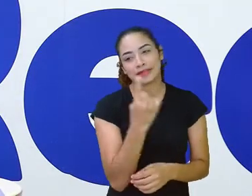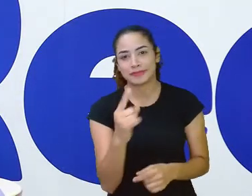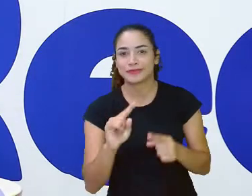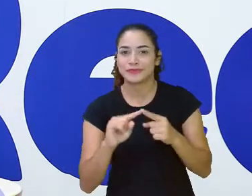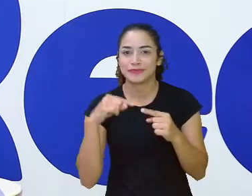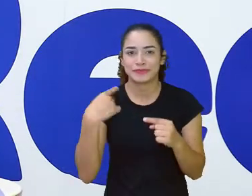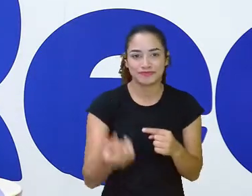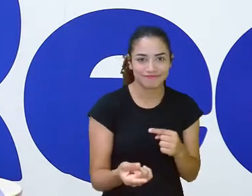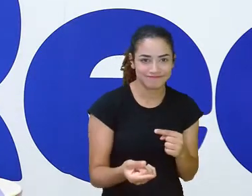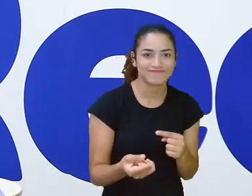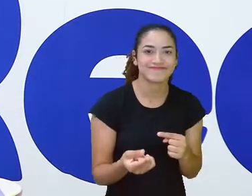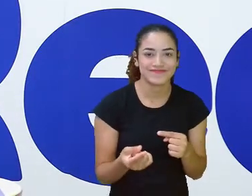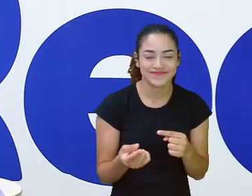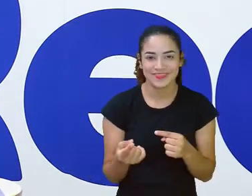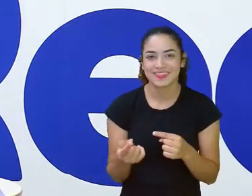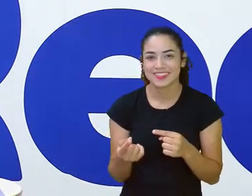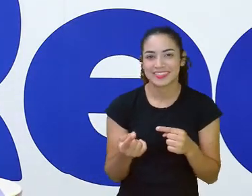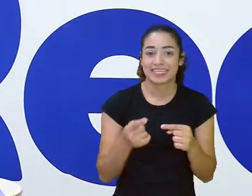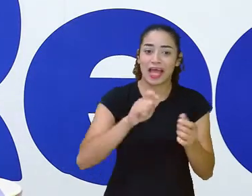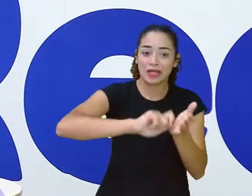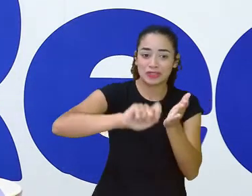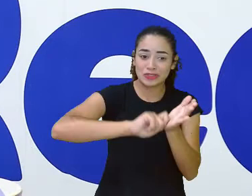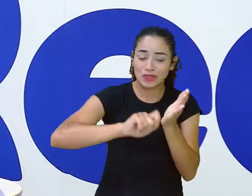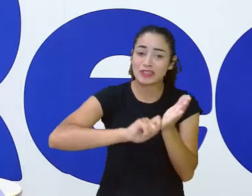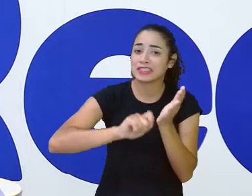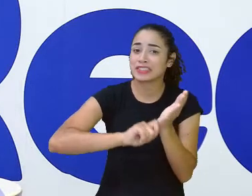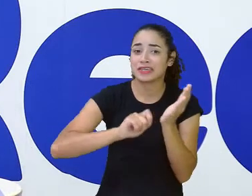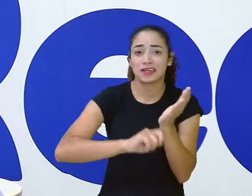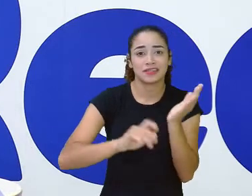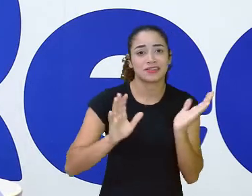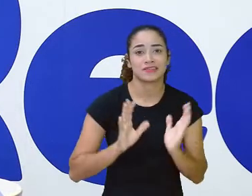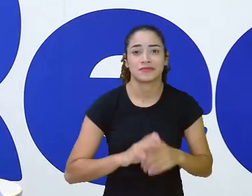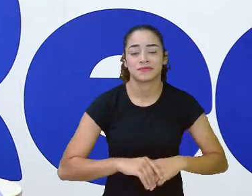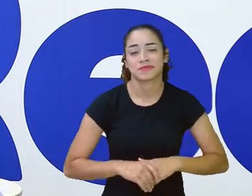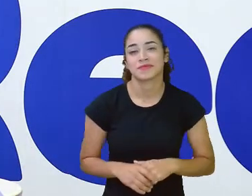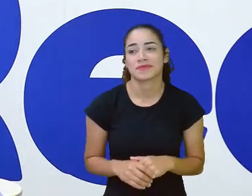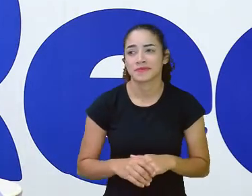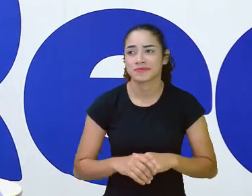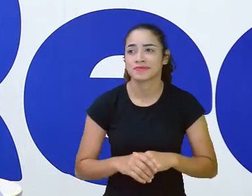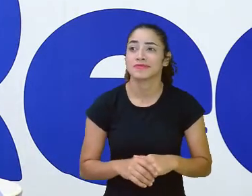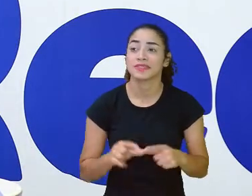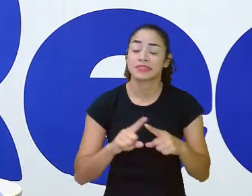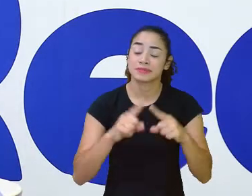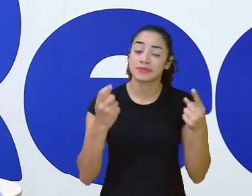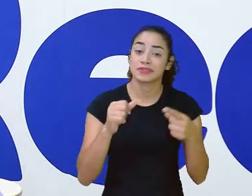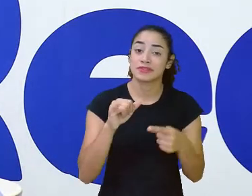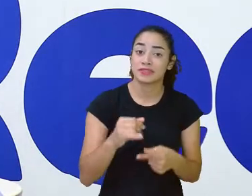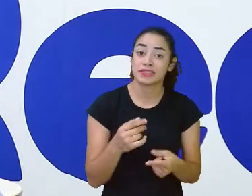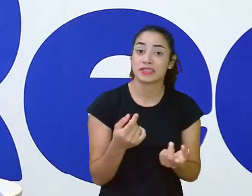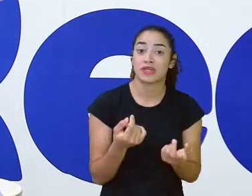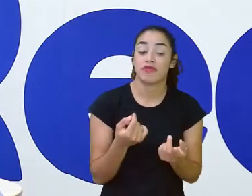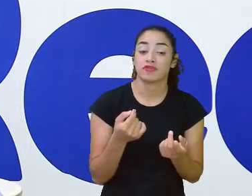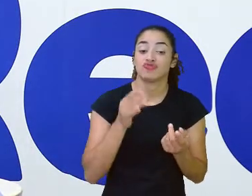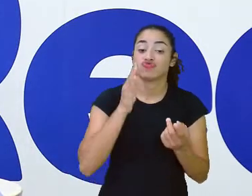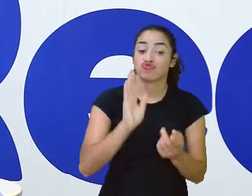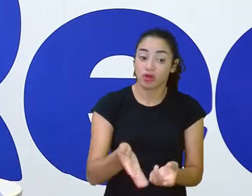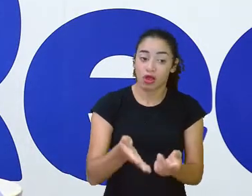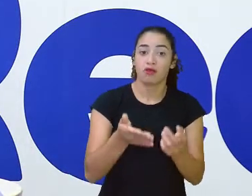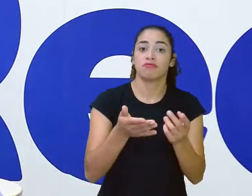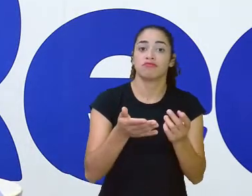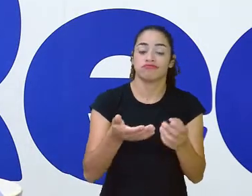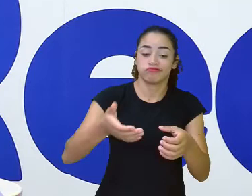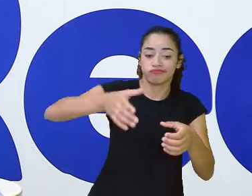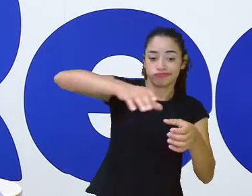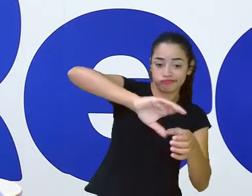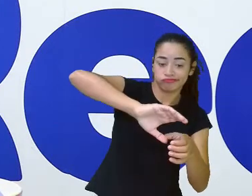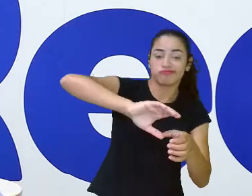rodada eu escrevia e anotava. Aí depois eu ia colocando mais um pouquinho. Mas se eu fosse colocar aí logo de cara, eu via